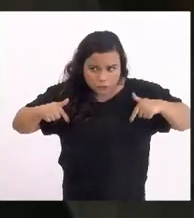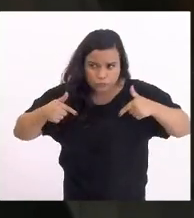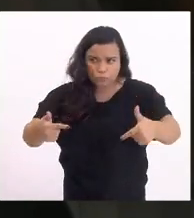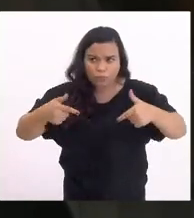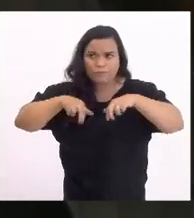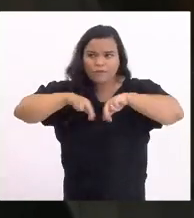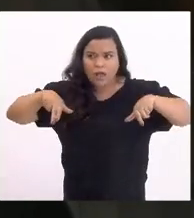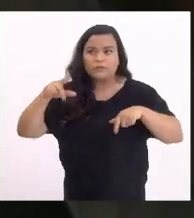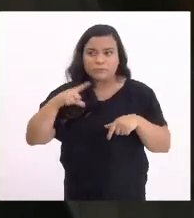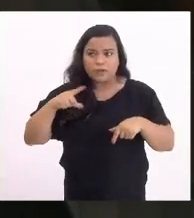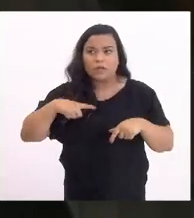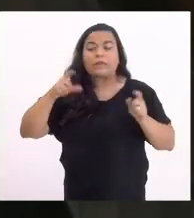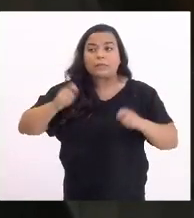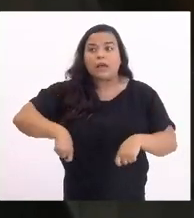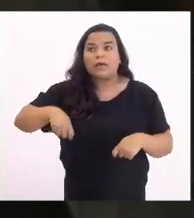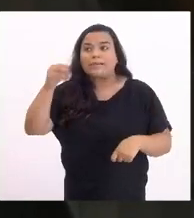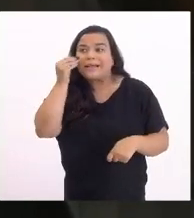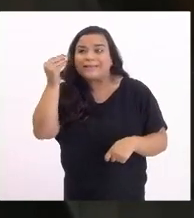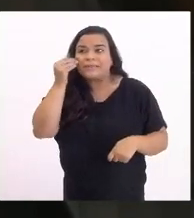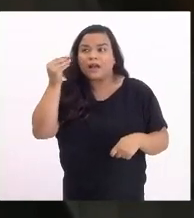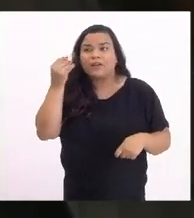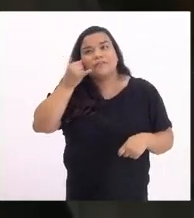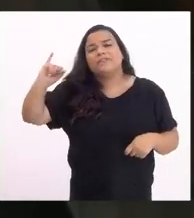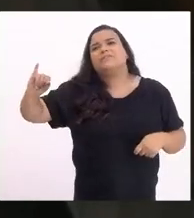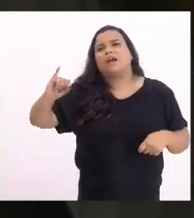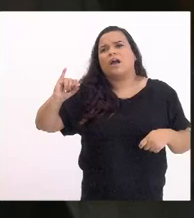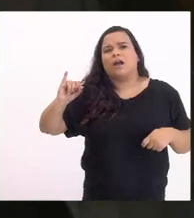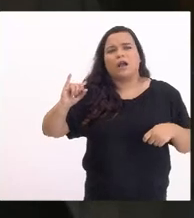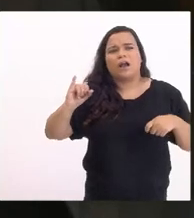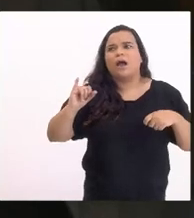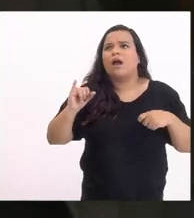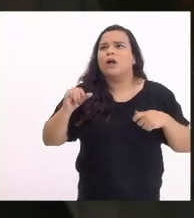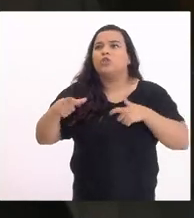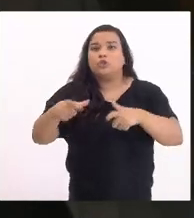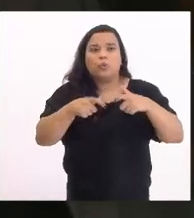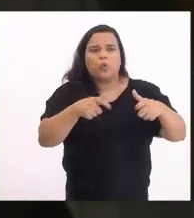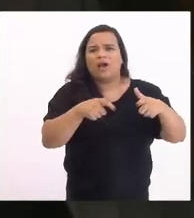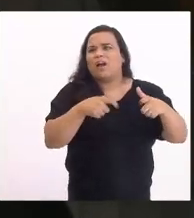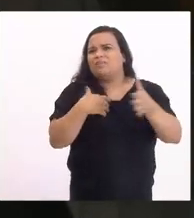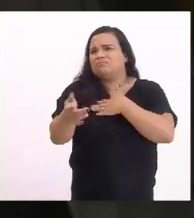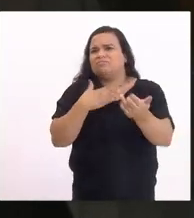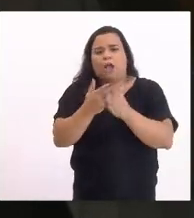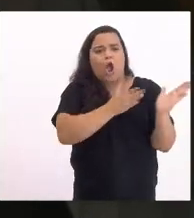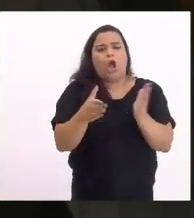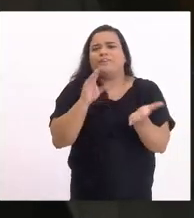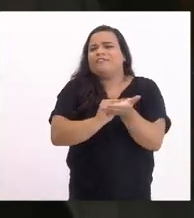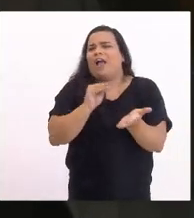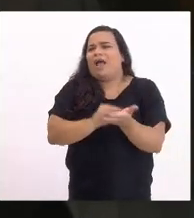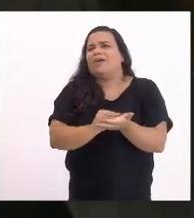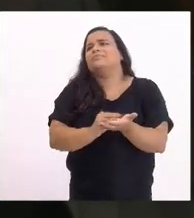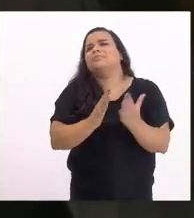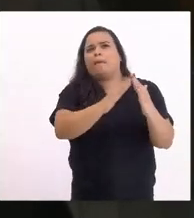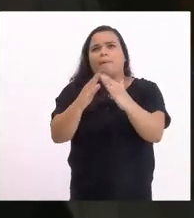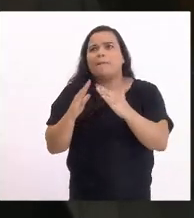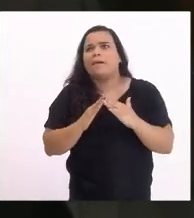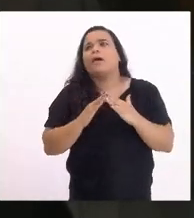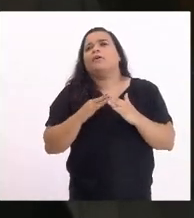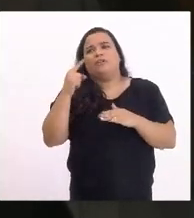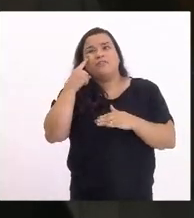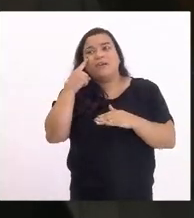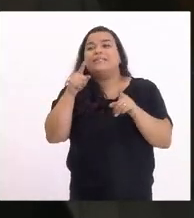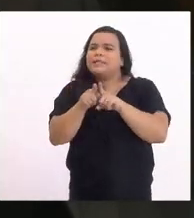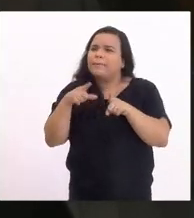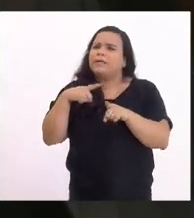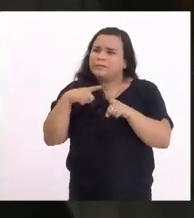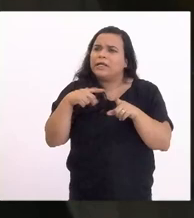né, que possam evitar a ocupação desordenada do solo urbano, ter uma política habitacional, Renata. Nós temos projetos sobre isso essa semana passada e vai voltar,